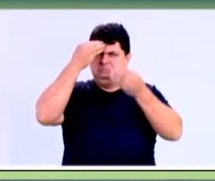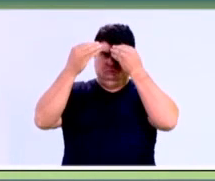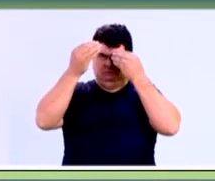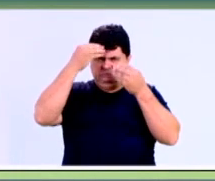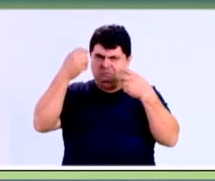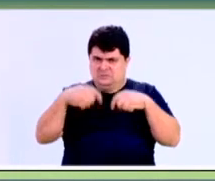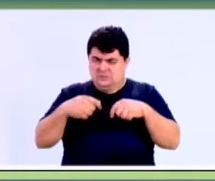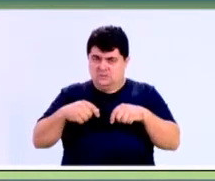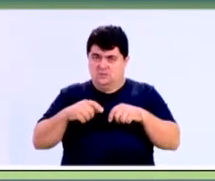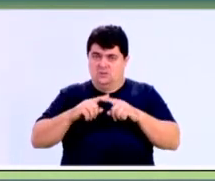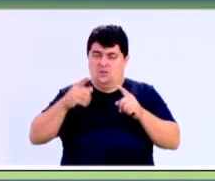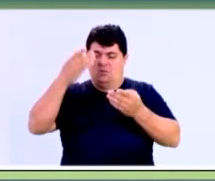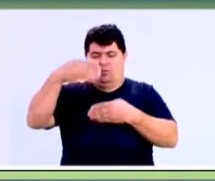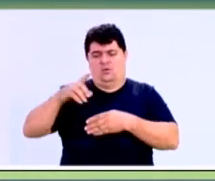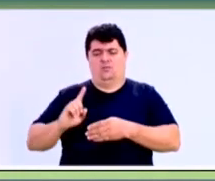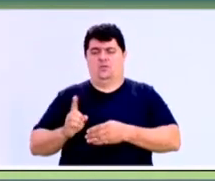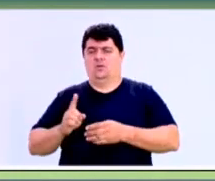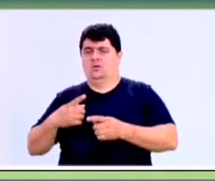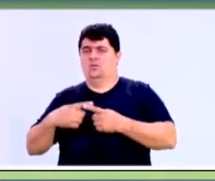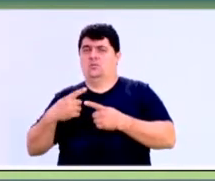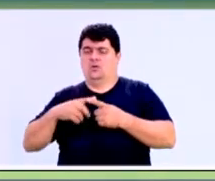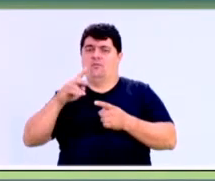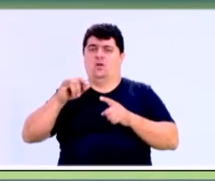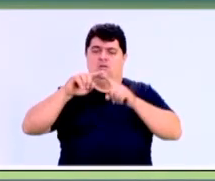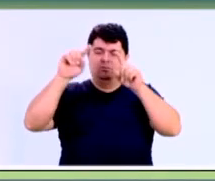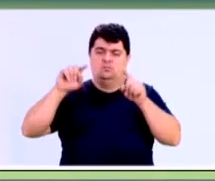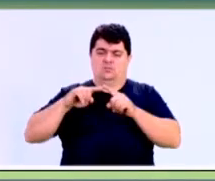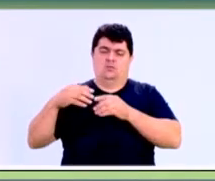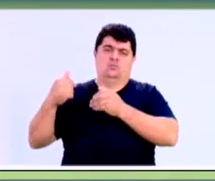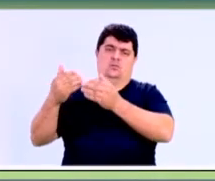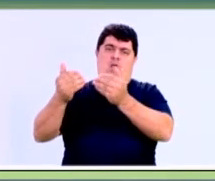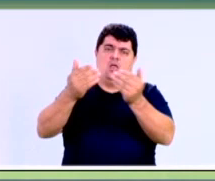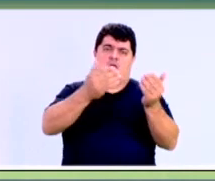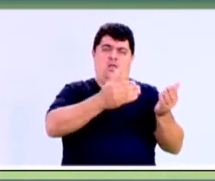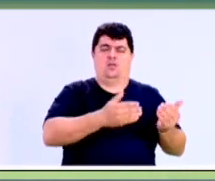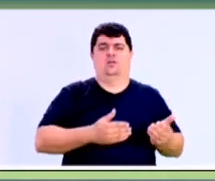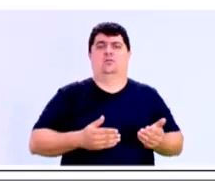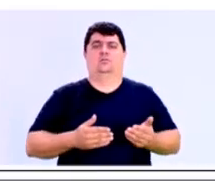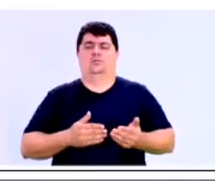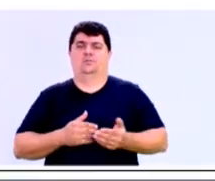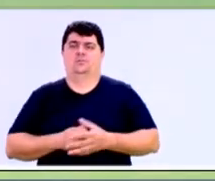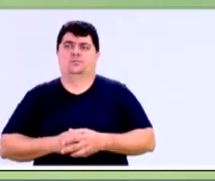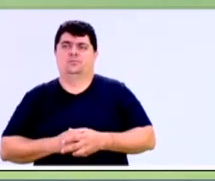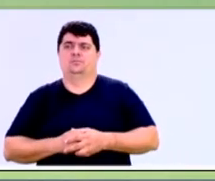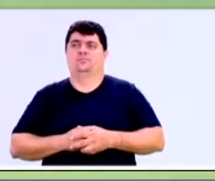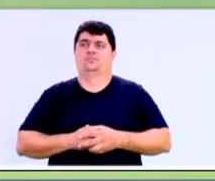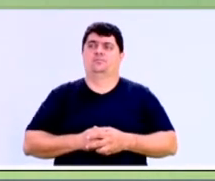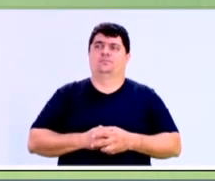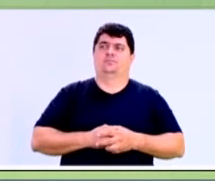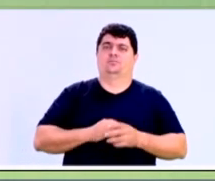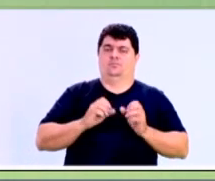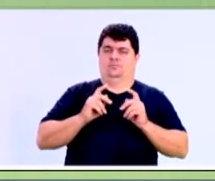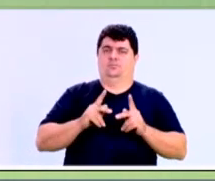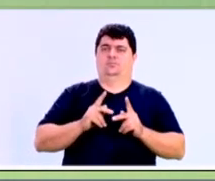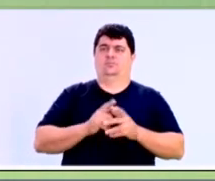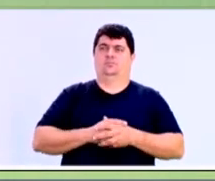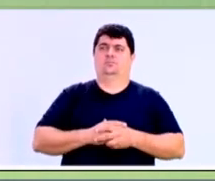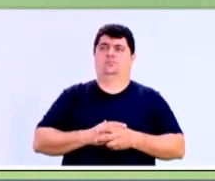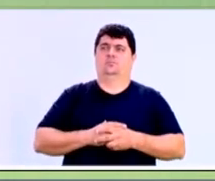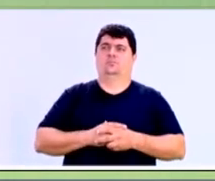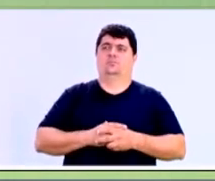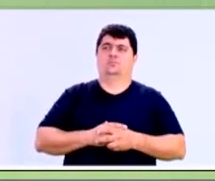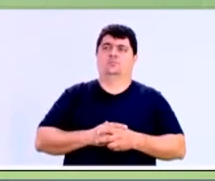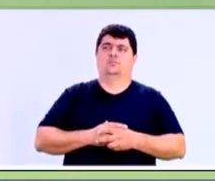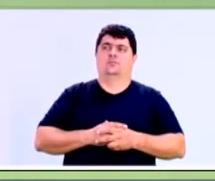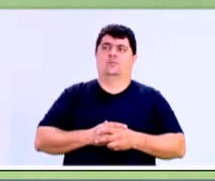fórmulas? Para avaliação, não, a gente vai passar todas as fórmulas utilizadas na disciplina. Correto? E